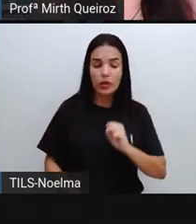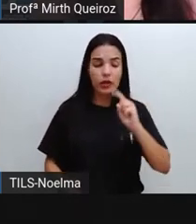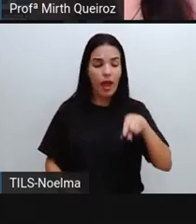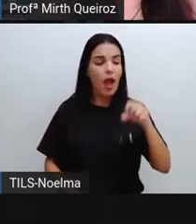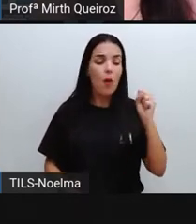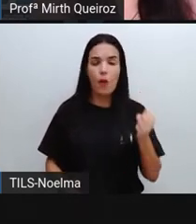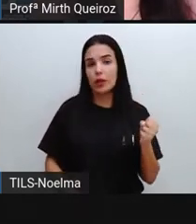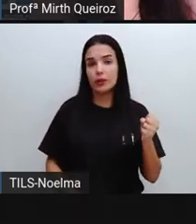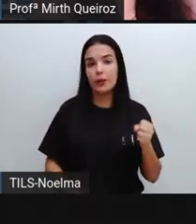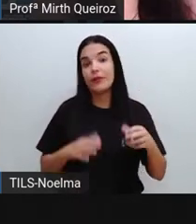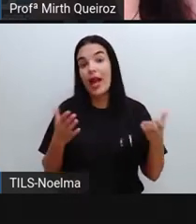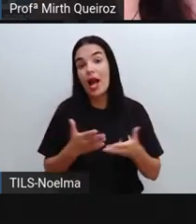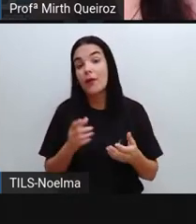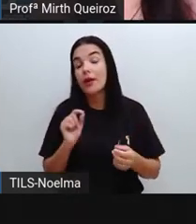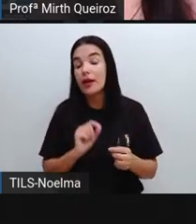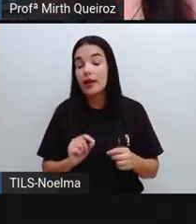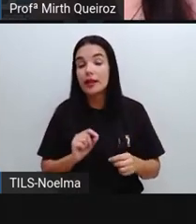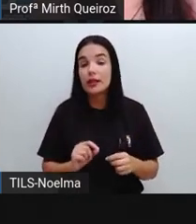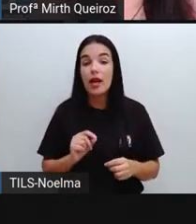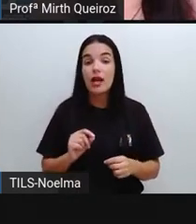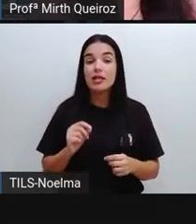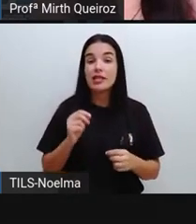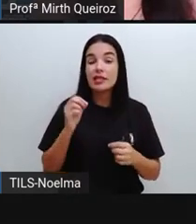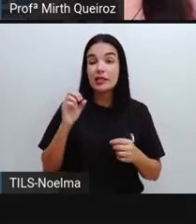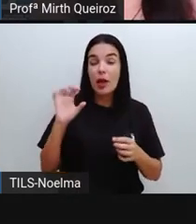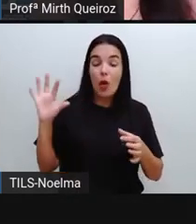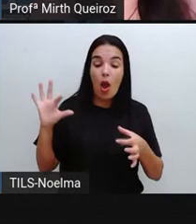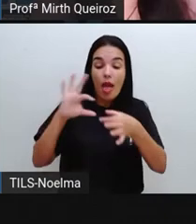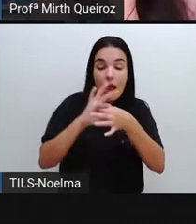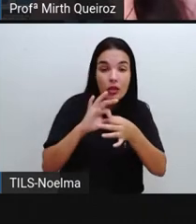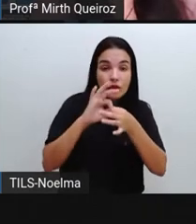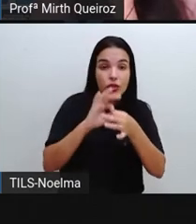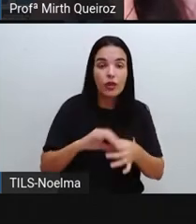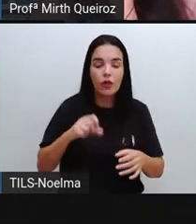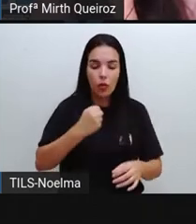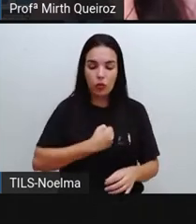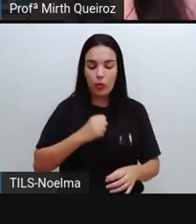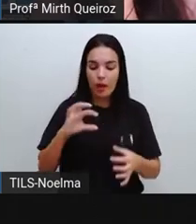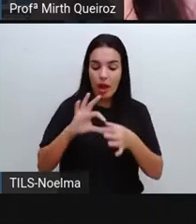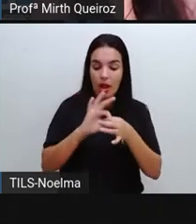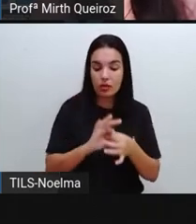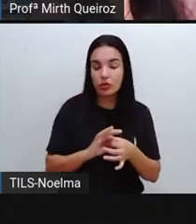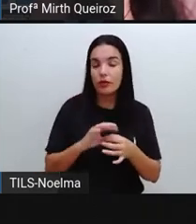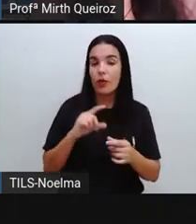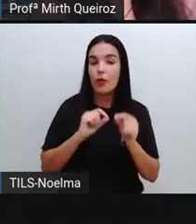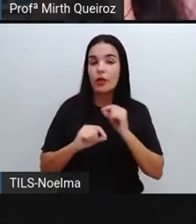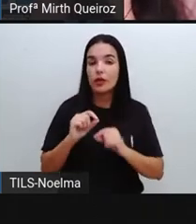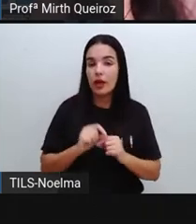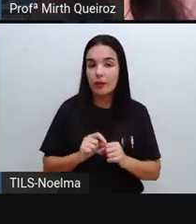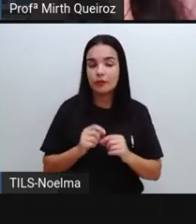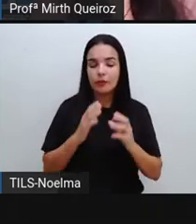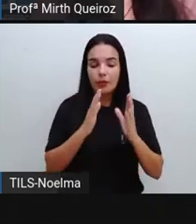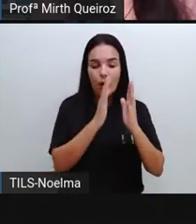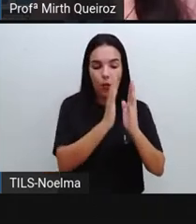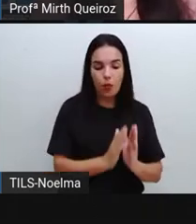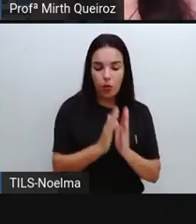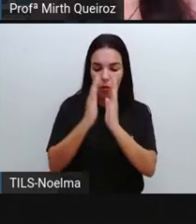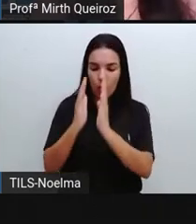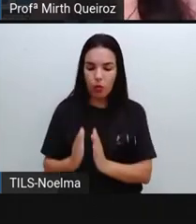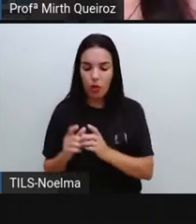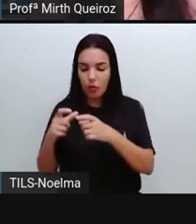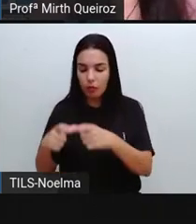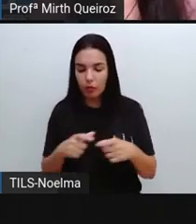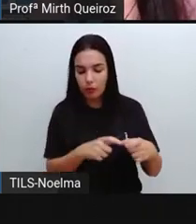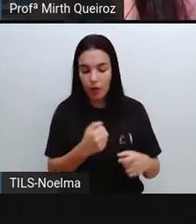tá falando sobre o valor absoluto do número agora o Val já o novo valor relativo ou também chamada de valor posicional o